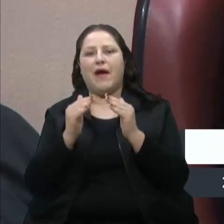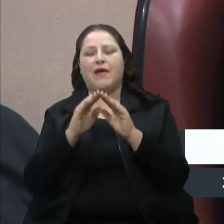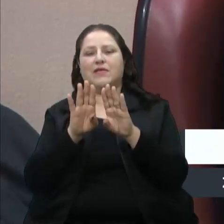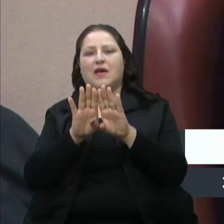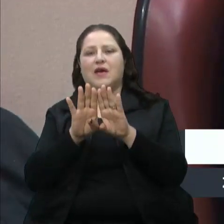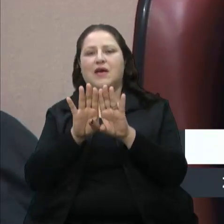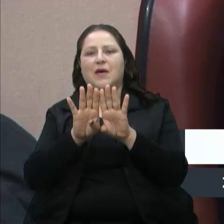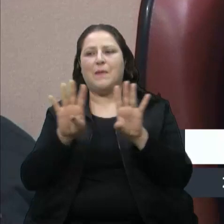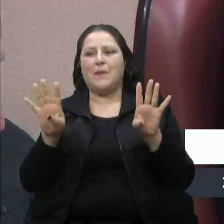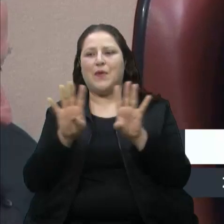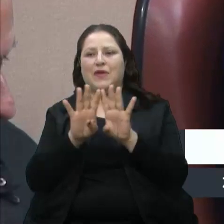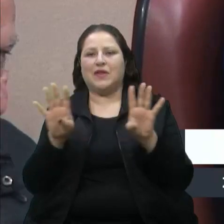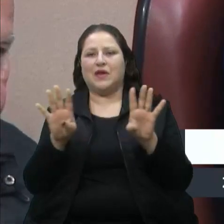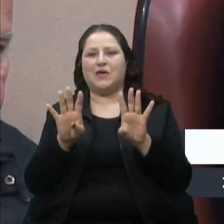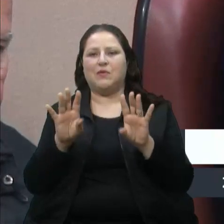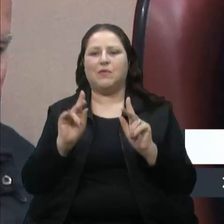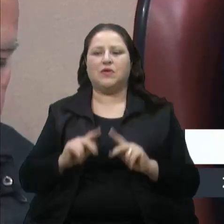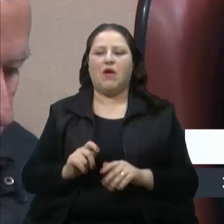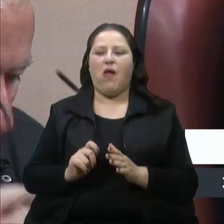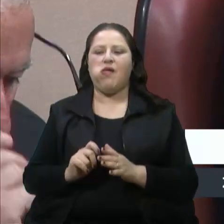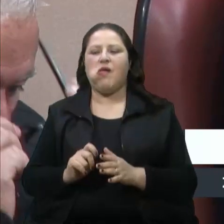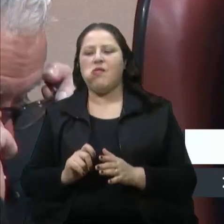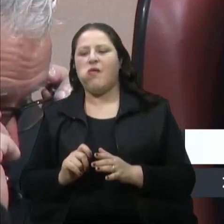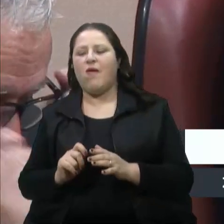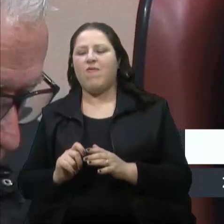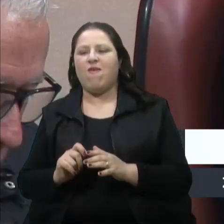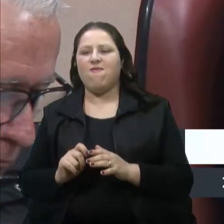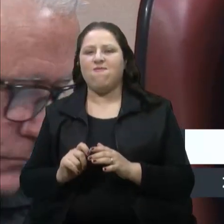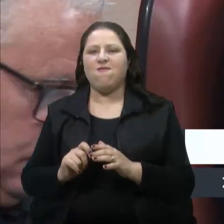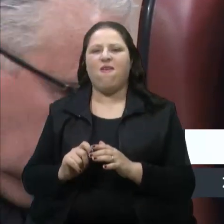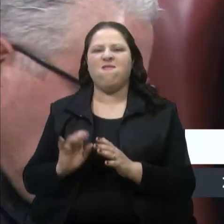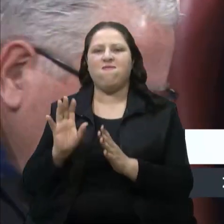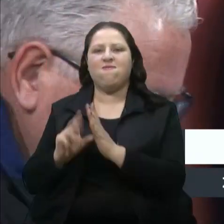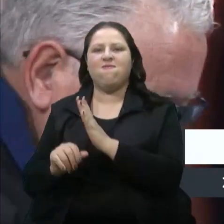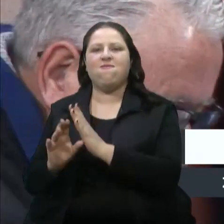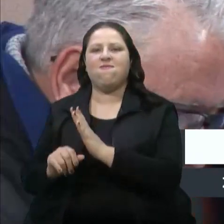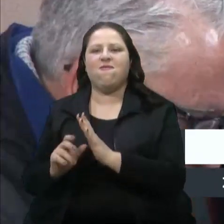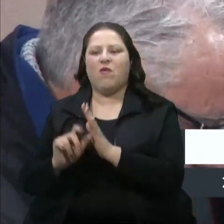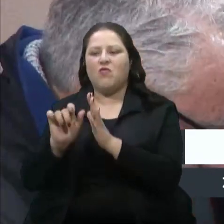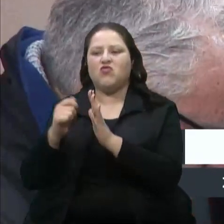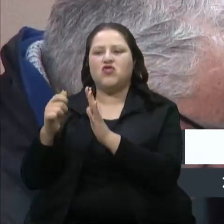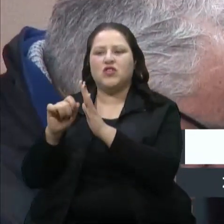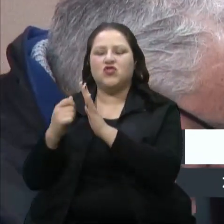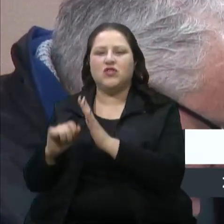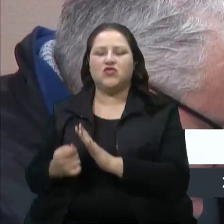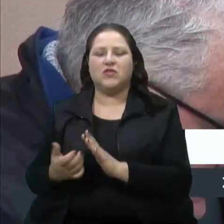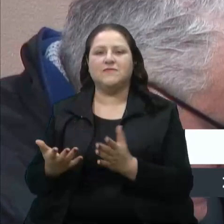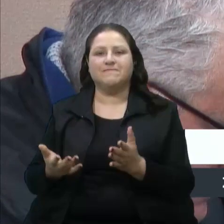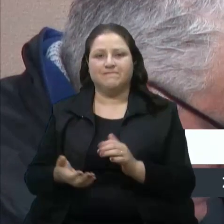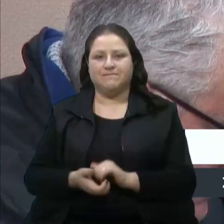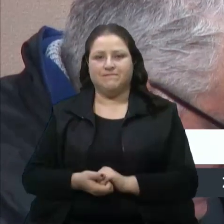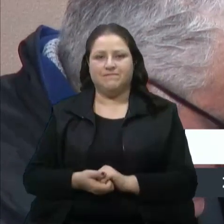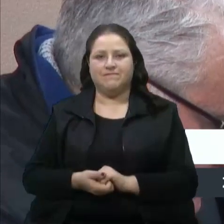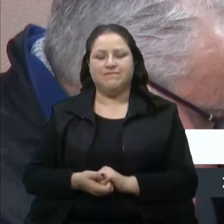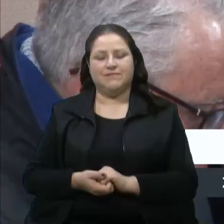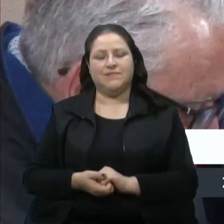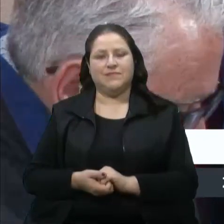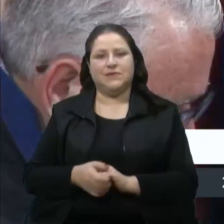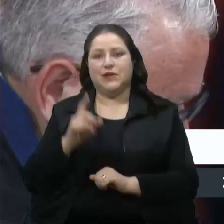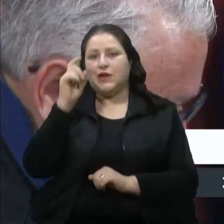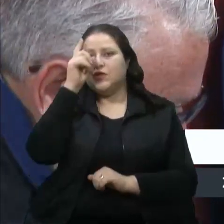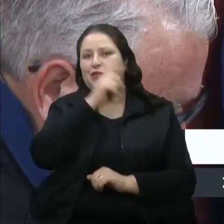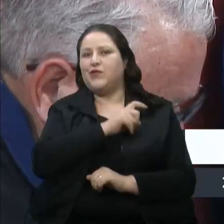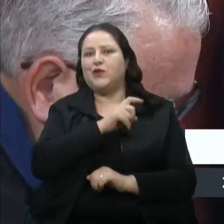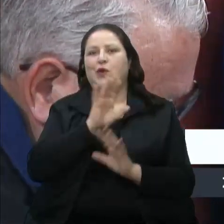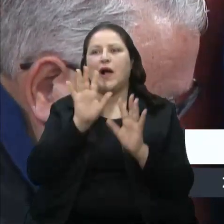Então, o projeto é bom, é difícil acreditar que ele tenha efetivação realmente, mas é uma